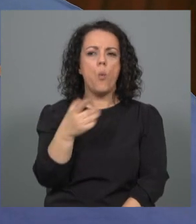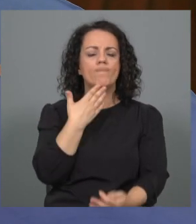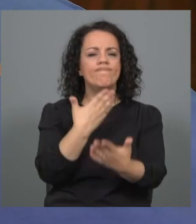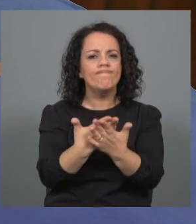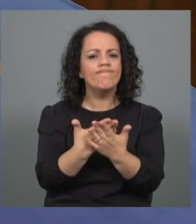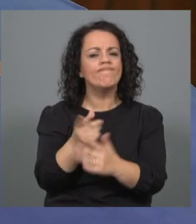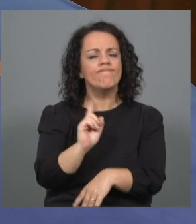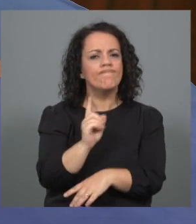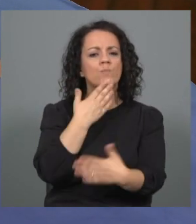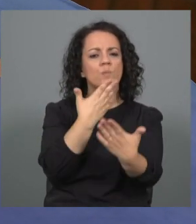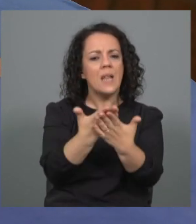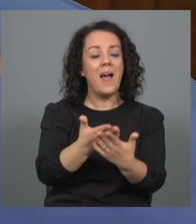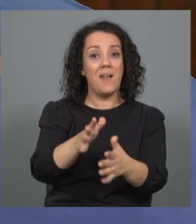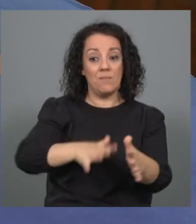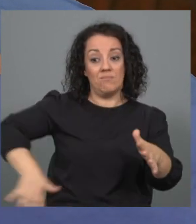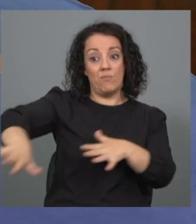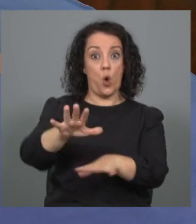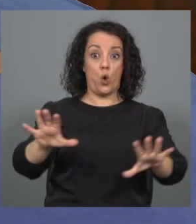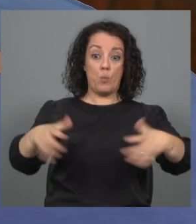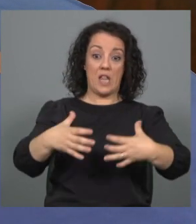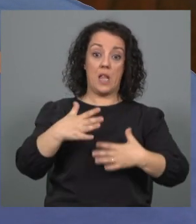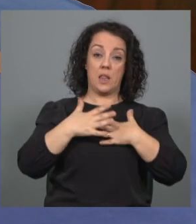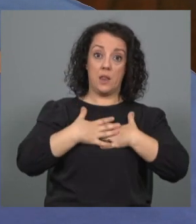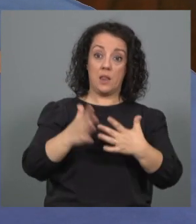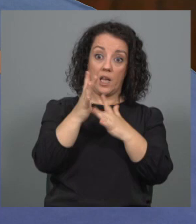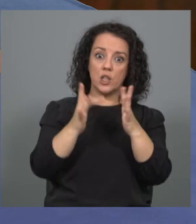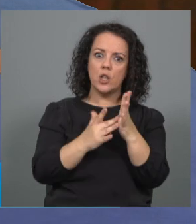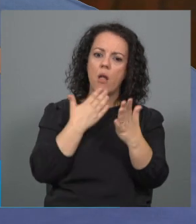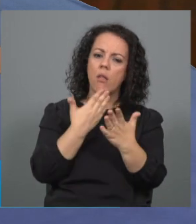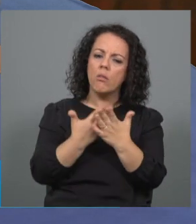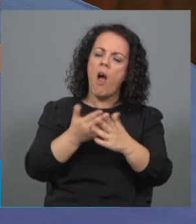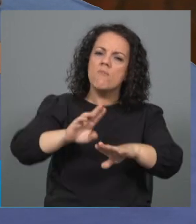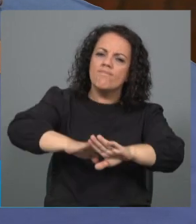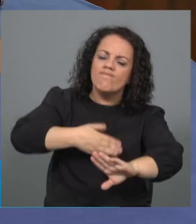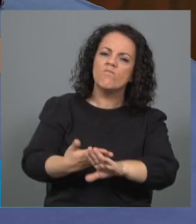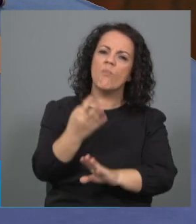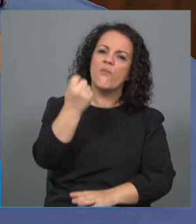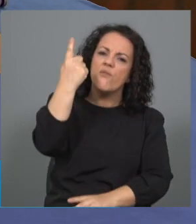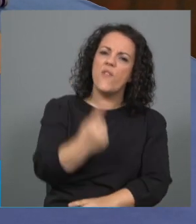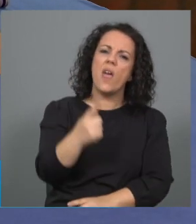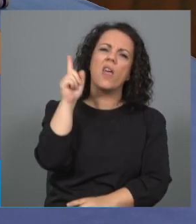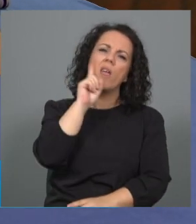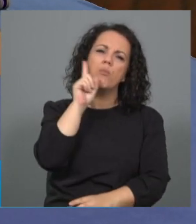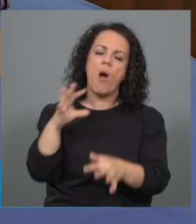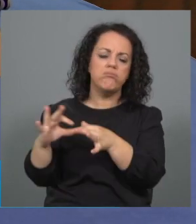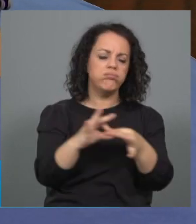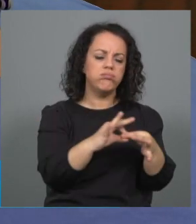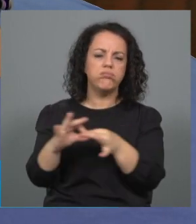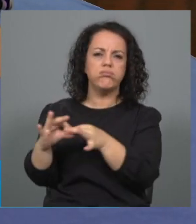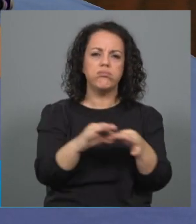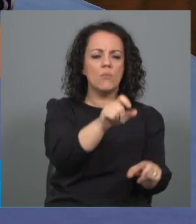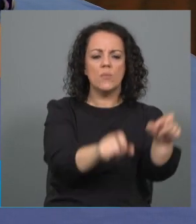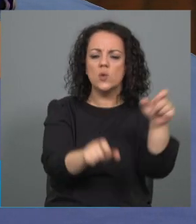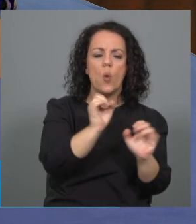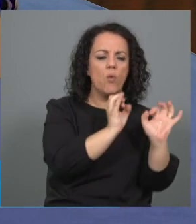fortalecer a fé da comunidade cristã, precisamente dizendo da importância que é do amor ao próximo. Ele diz